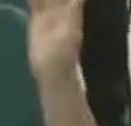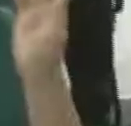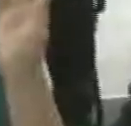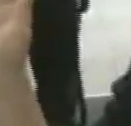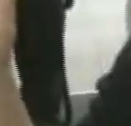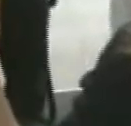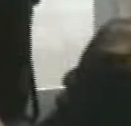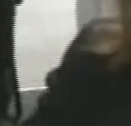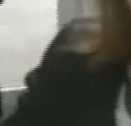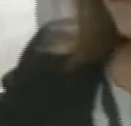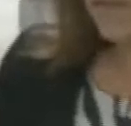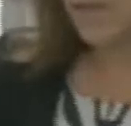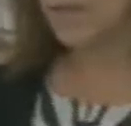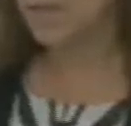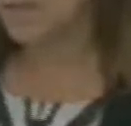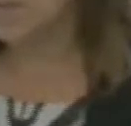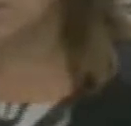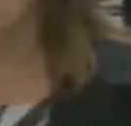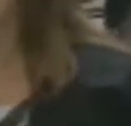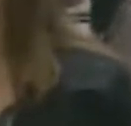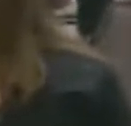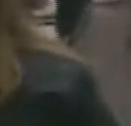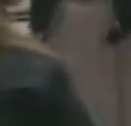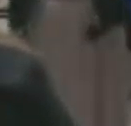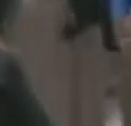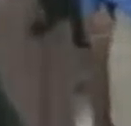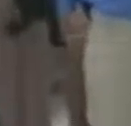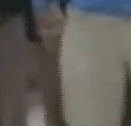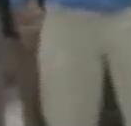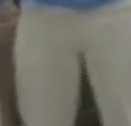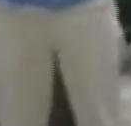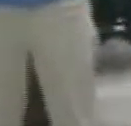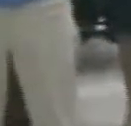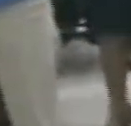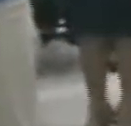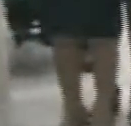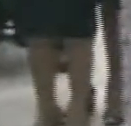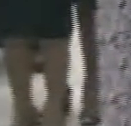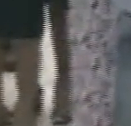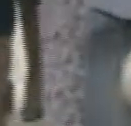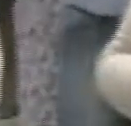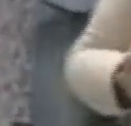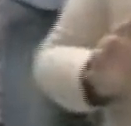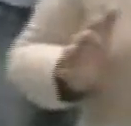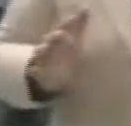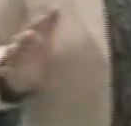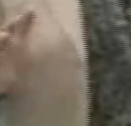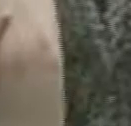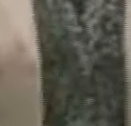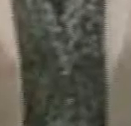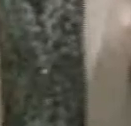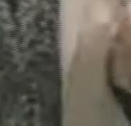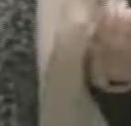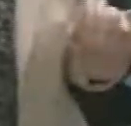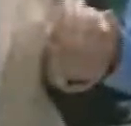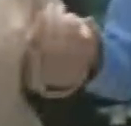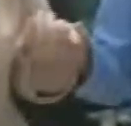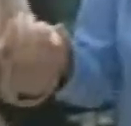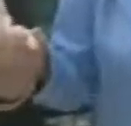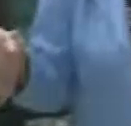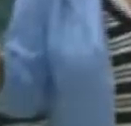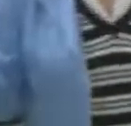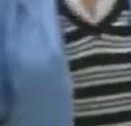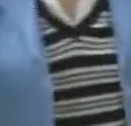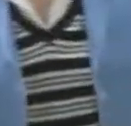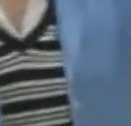que aprendemos Senhor esses males em nome de Jesus e declaramos a Vitória e todos